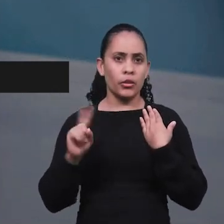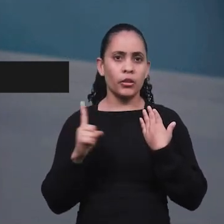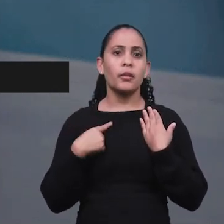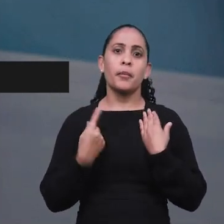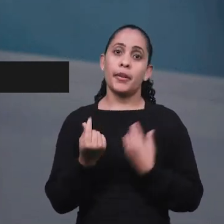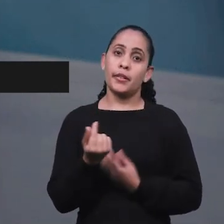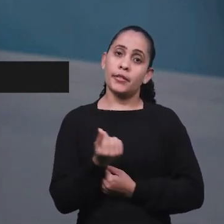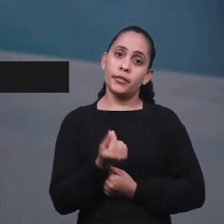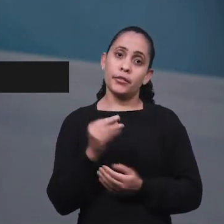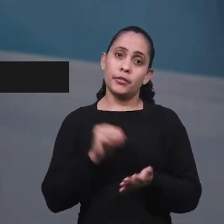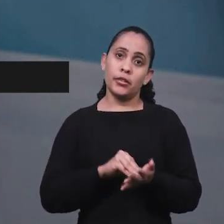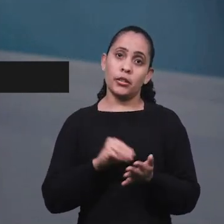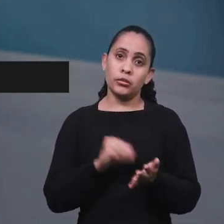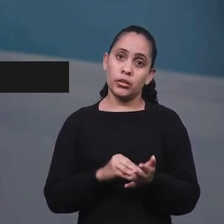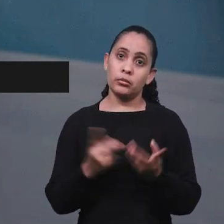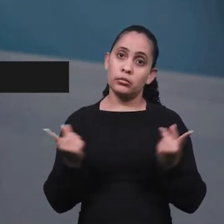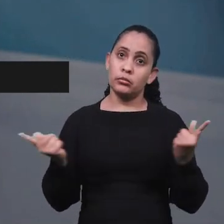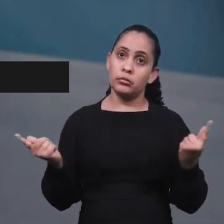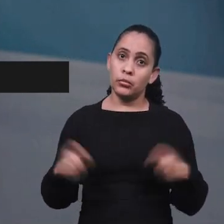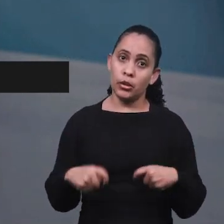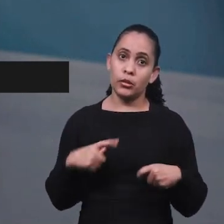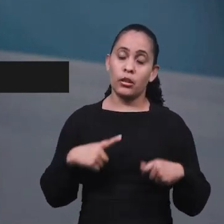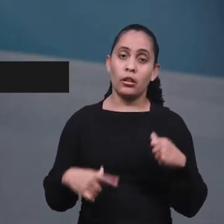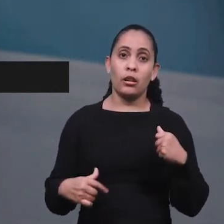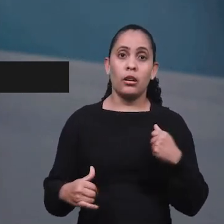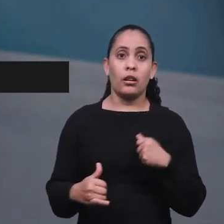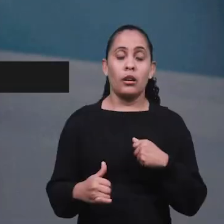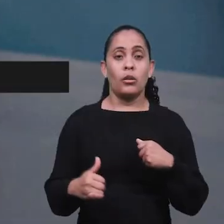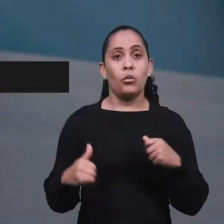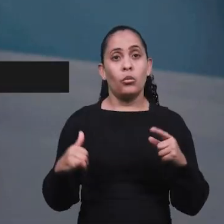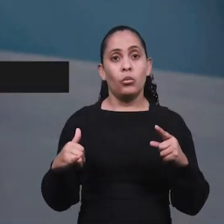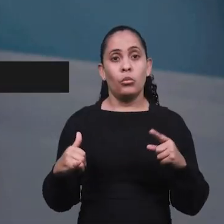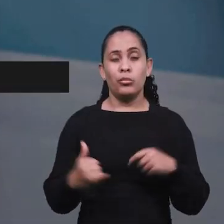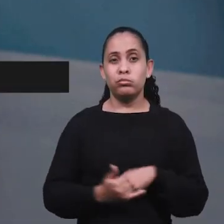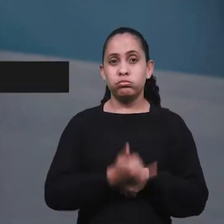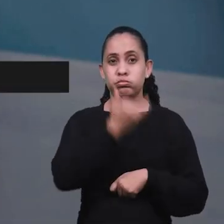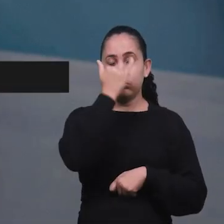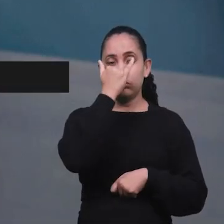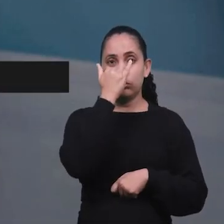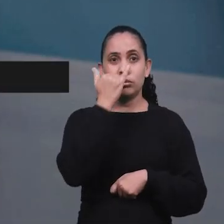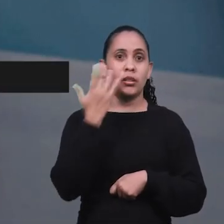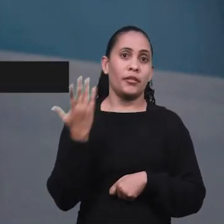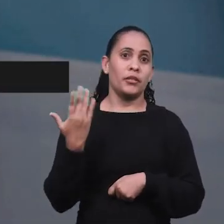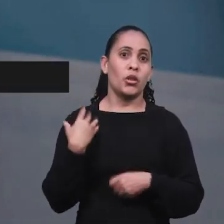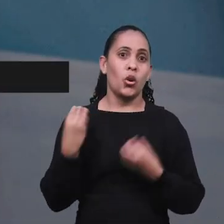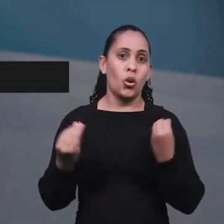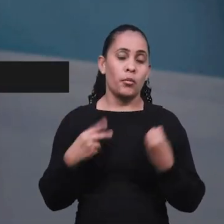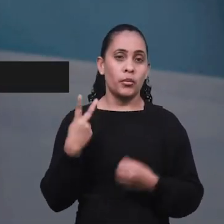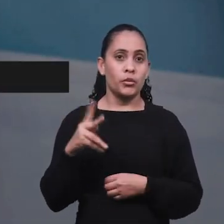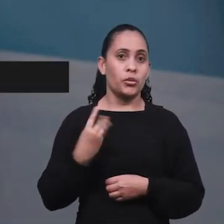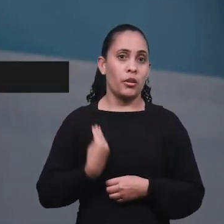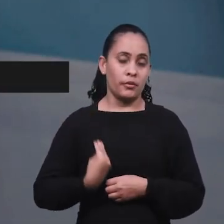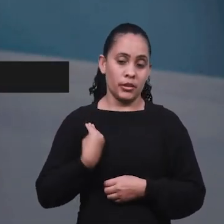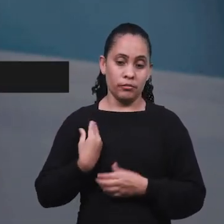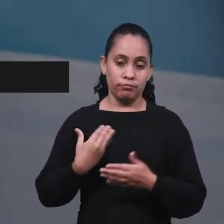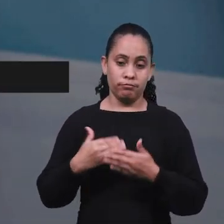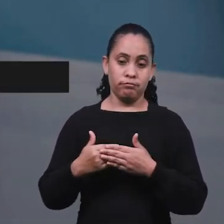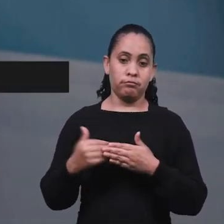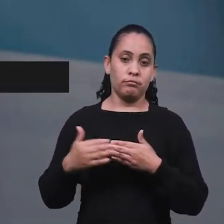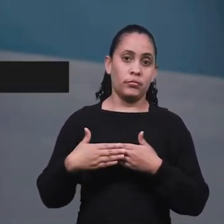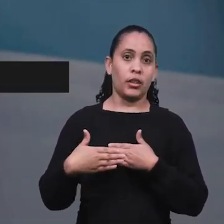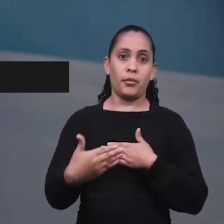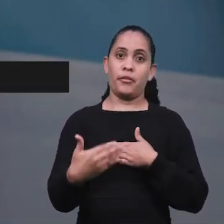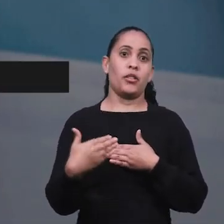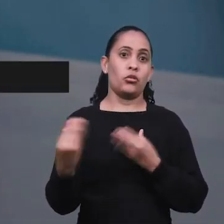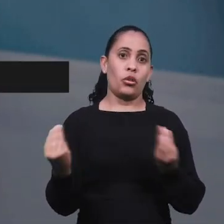ausência financeira. Você pode estar vivo, mas um acidente, uma doença te impede de produzir renda. Como é que fica a sua vida daqui para frente?